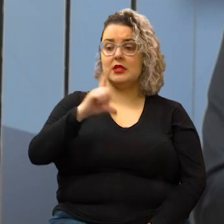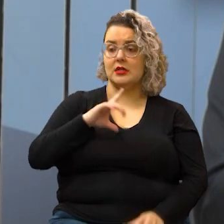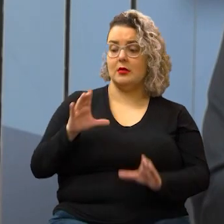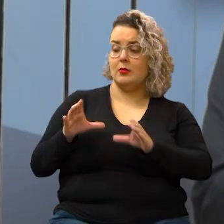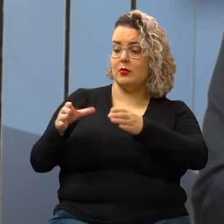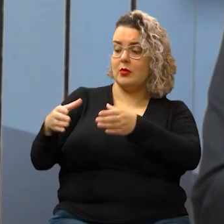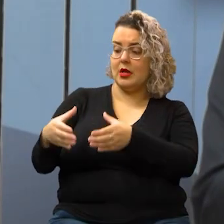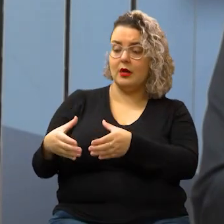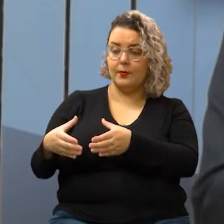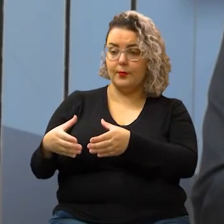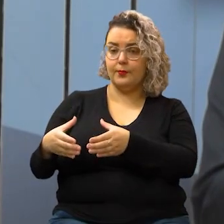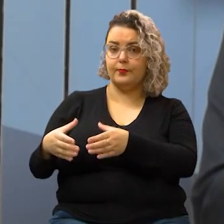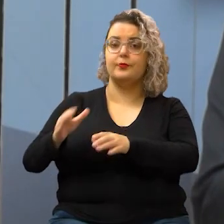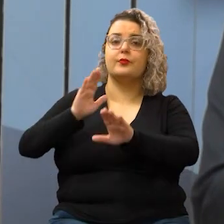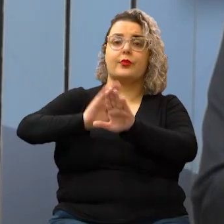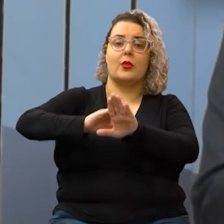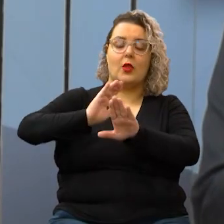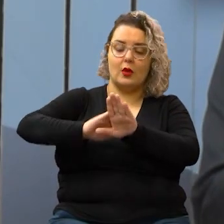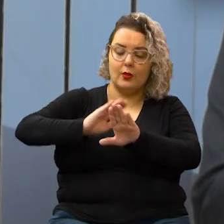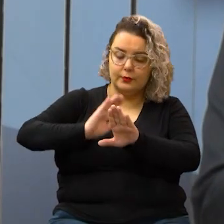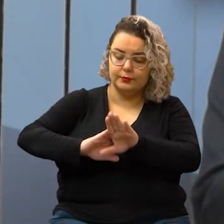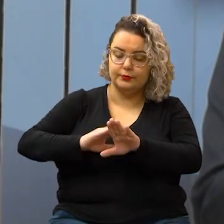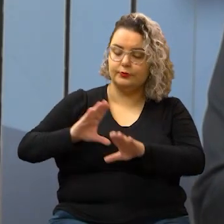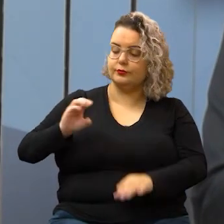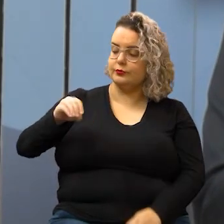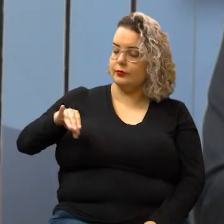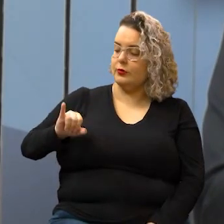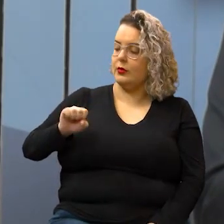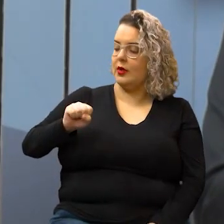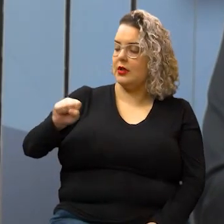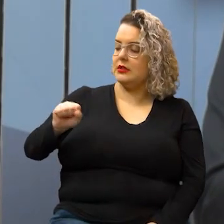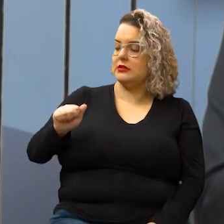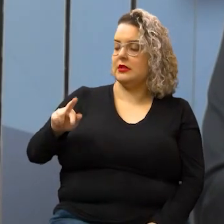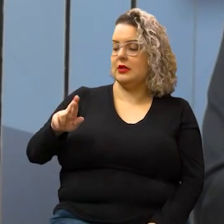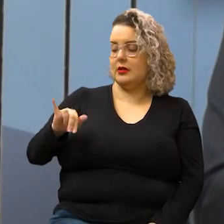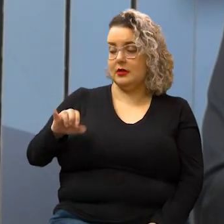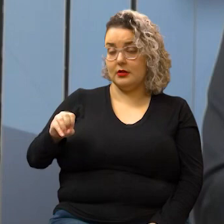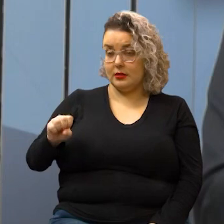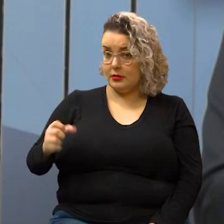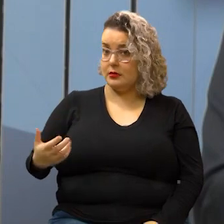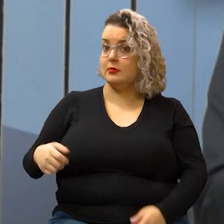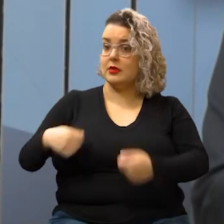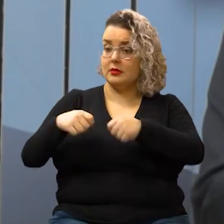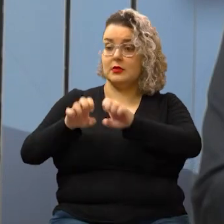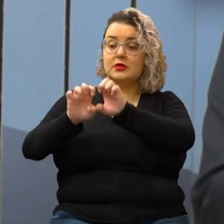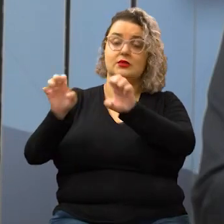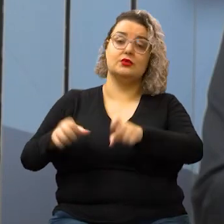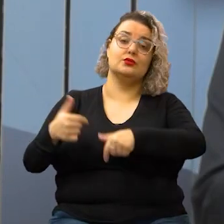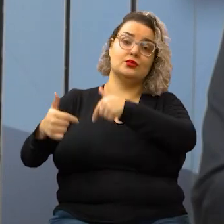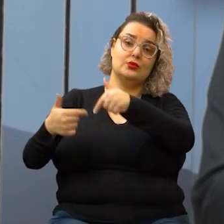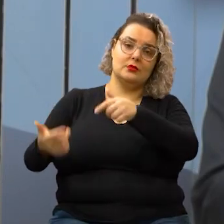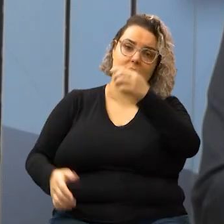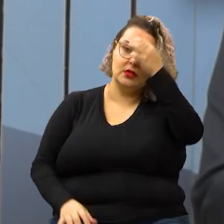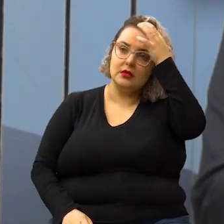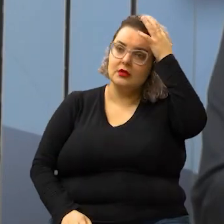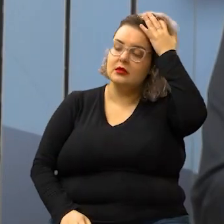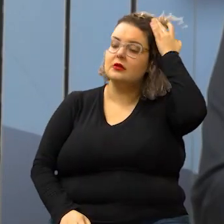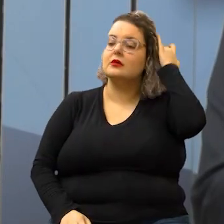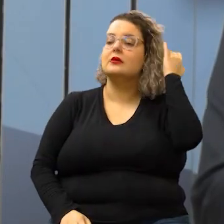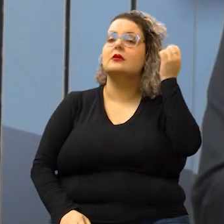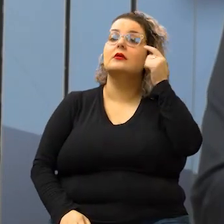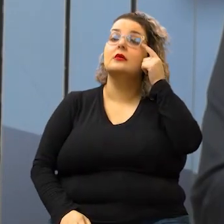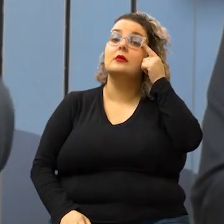equipe atuante aí de comissários, mas eles precisam de estrutura para trabalhar, precisam ter